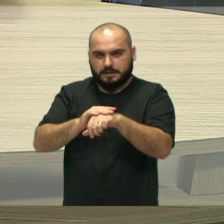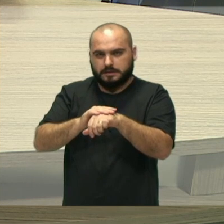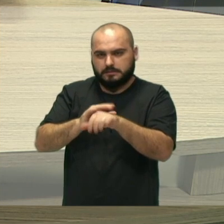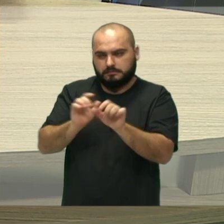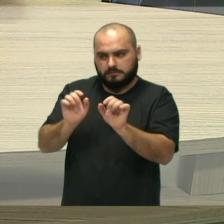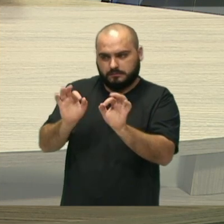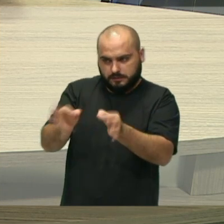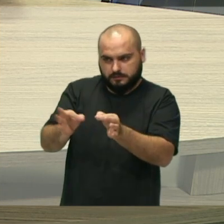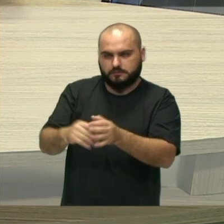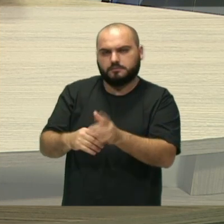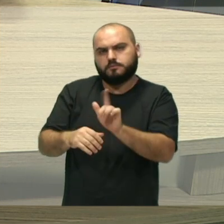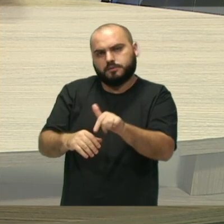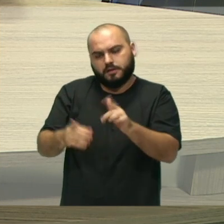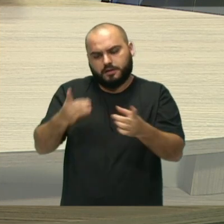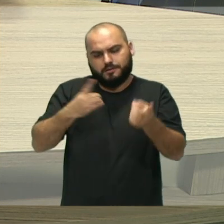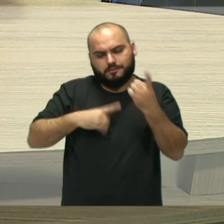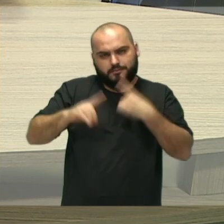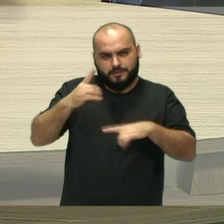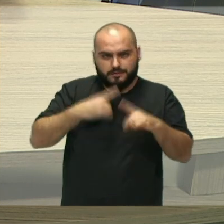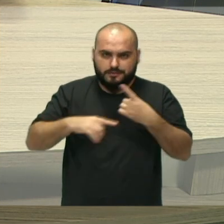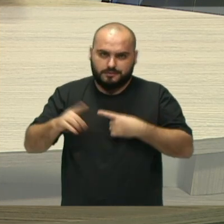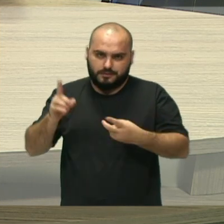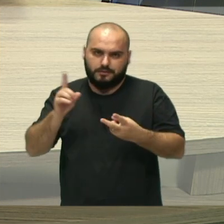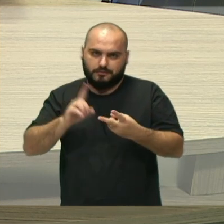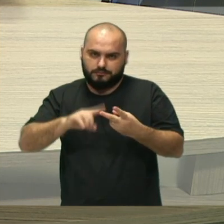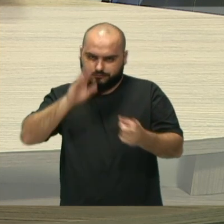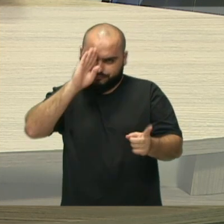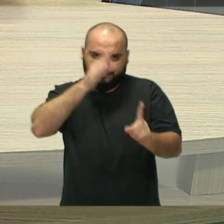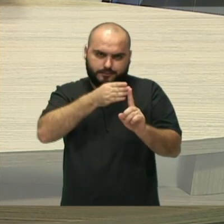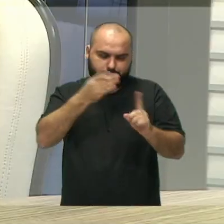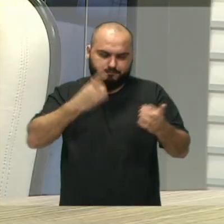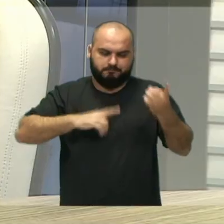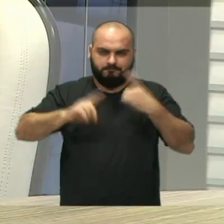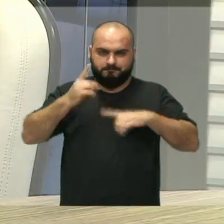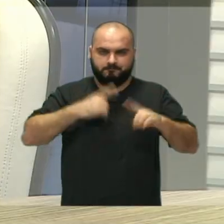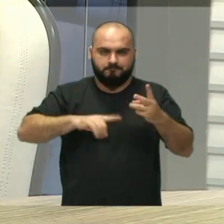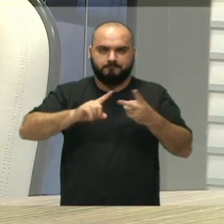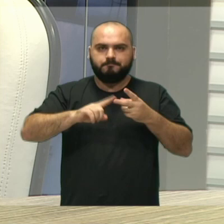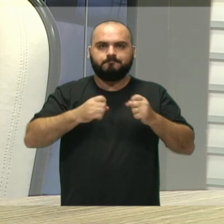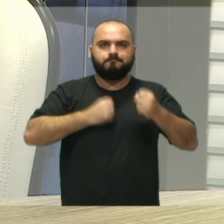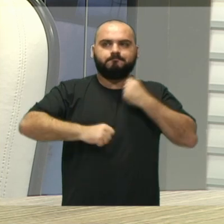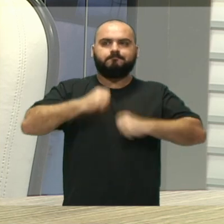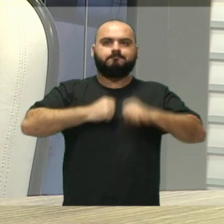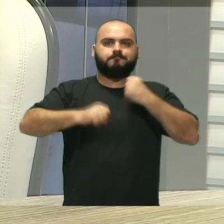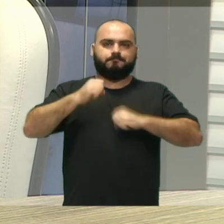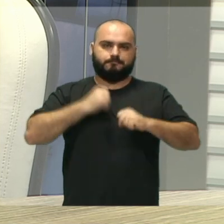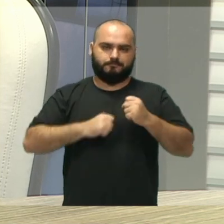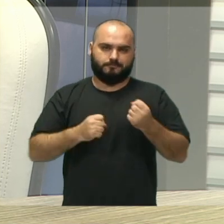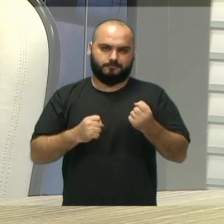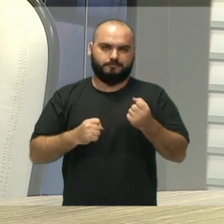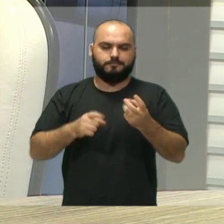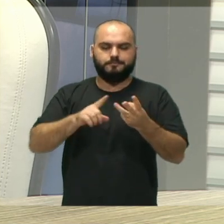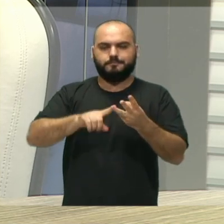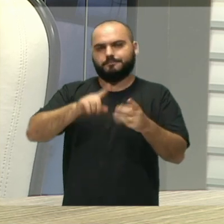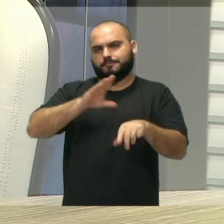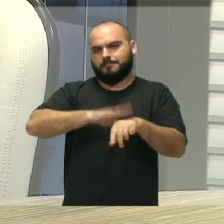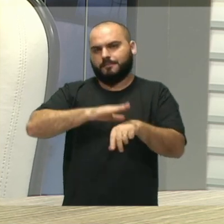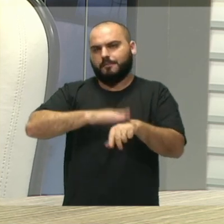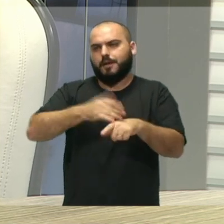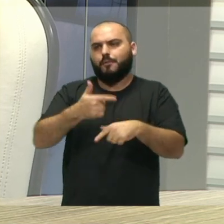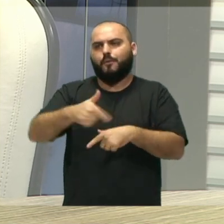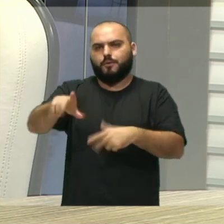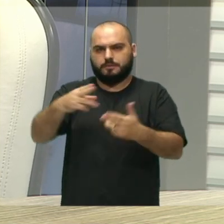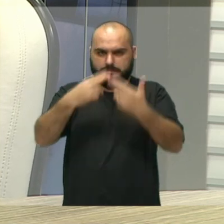mentais, né, que são a depressão, principalmente, né, que mais acomete as pessoas, depressão, ansiedade e alguns outros